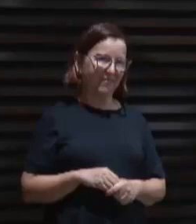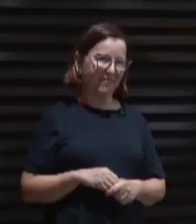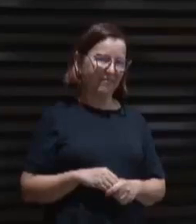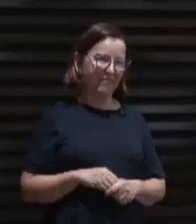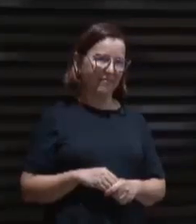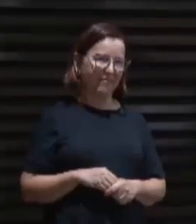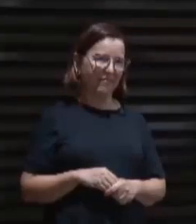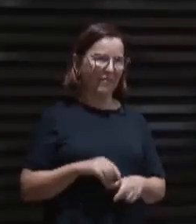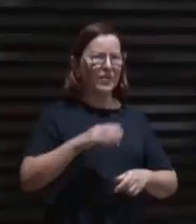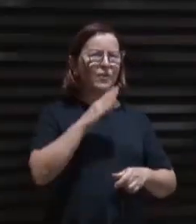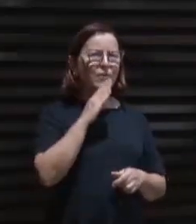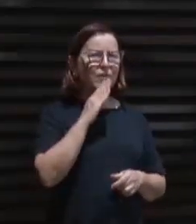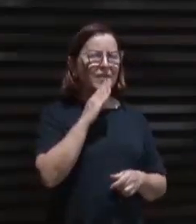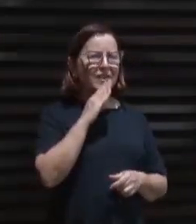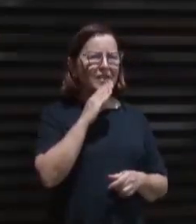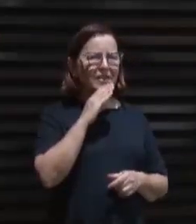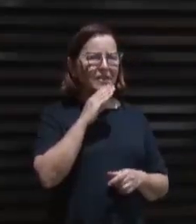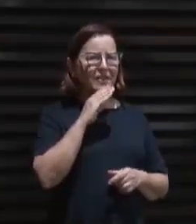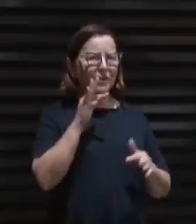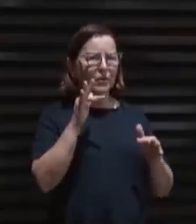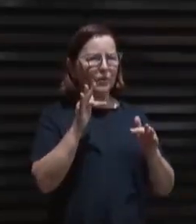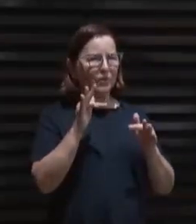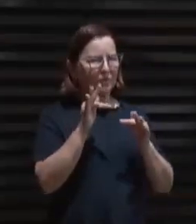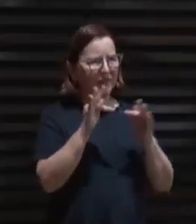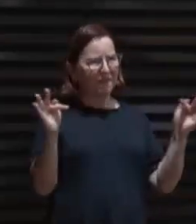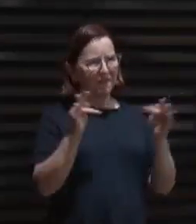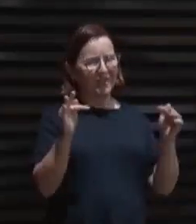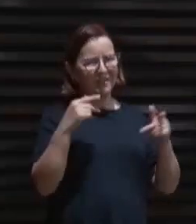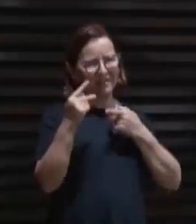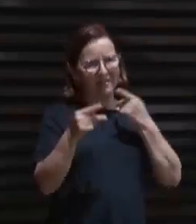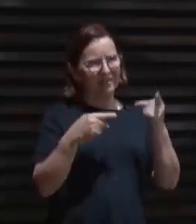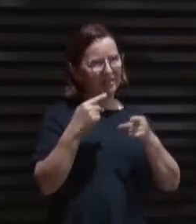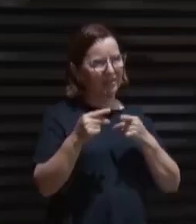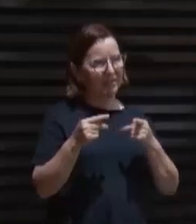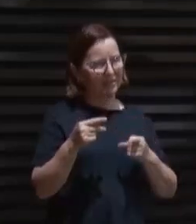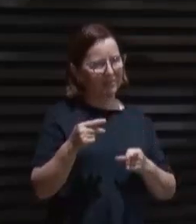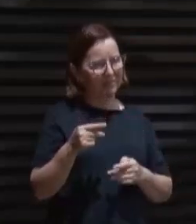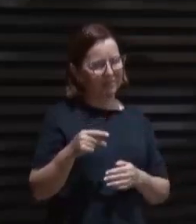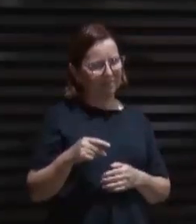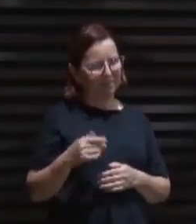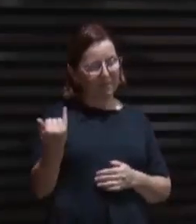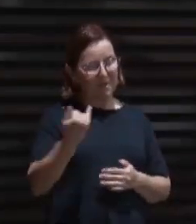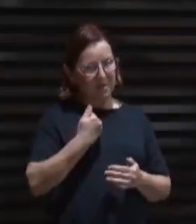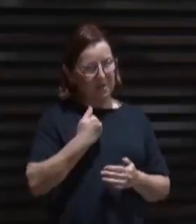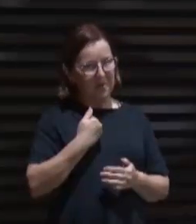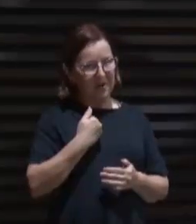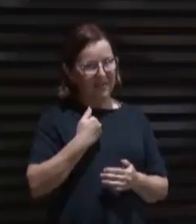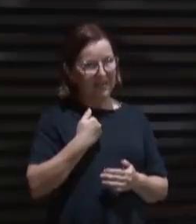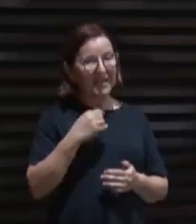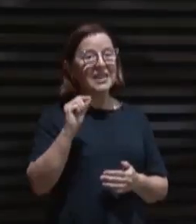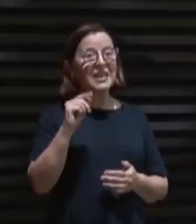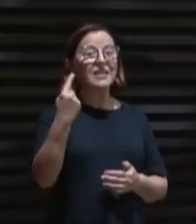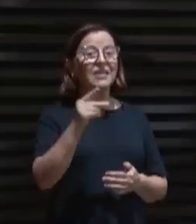Você conhece aquele provérbio que diz que dize-me com quem